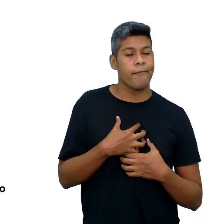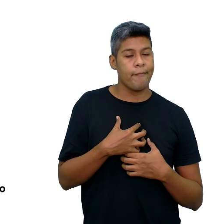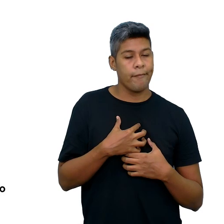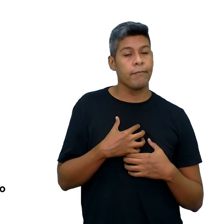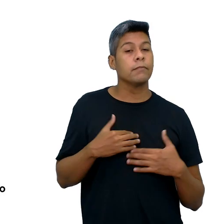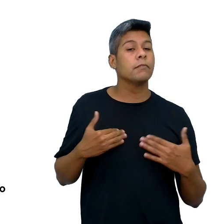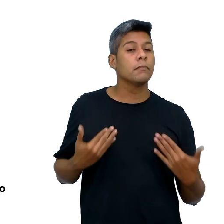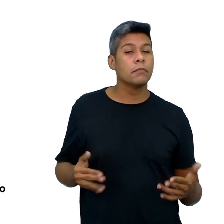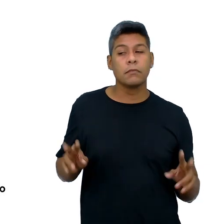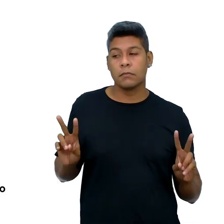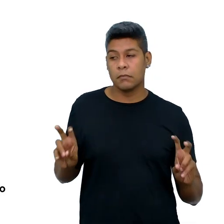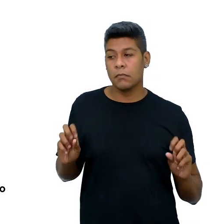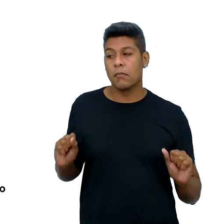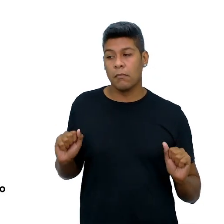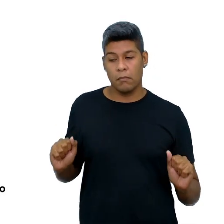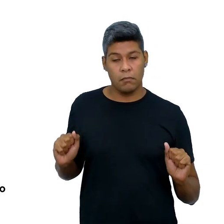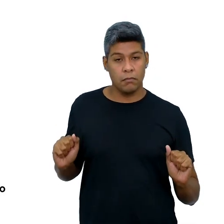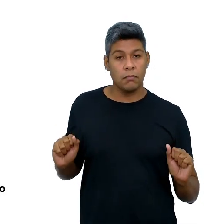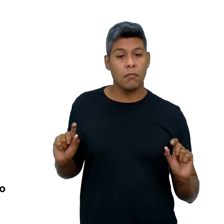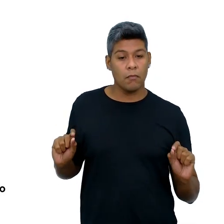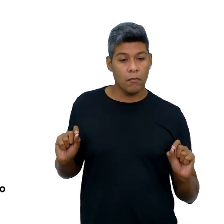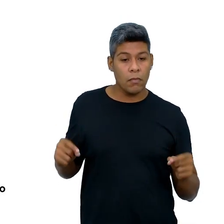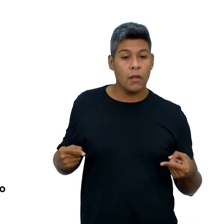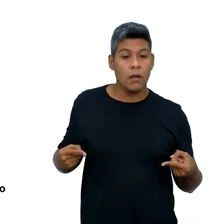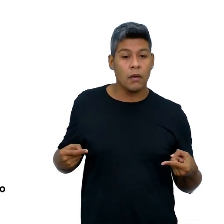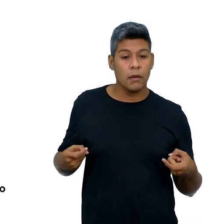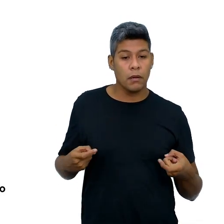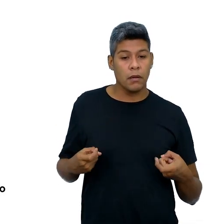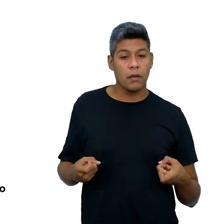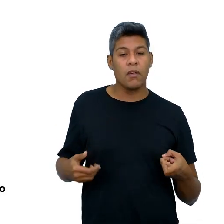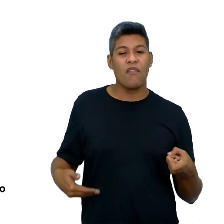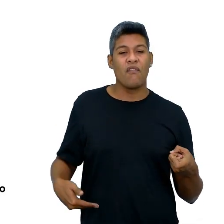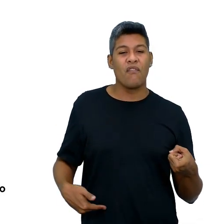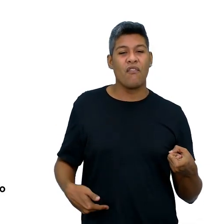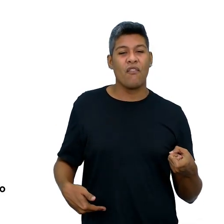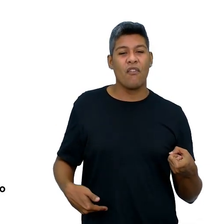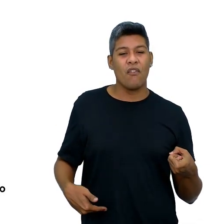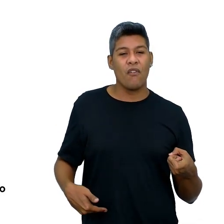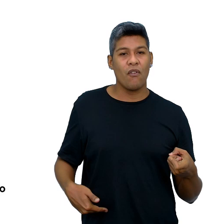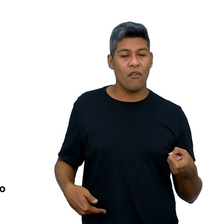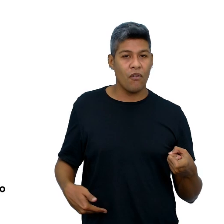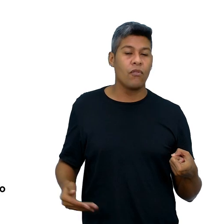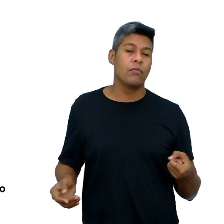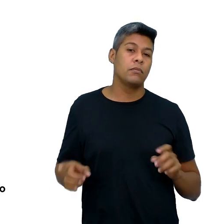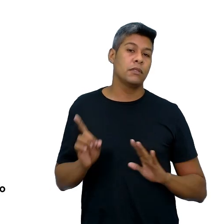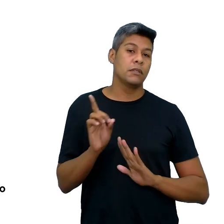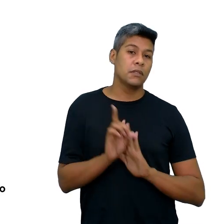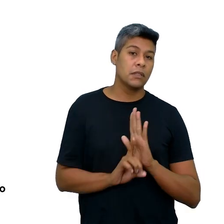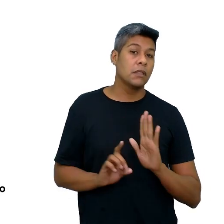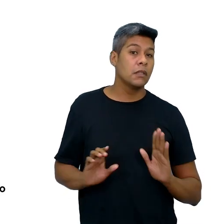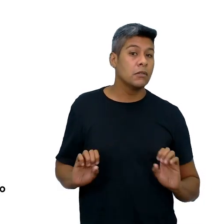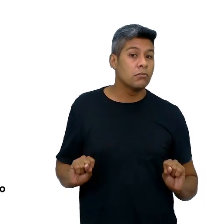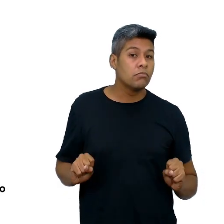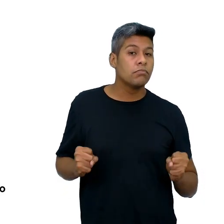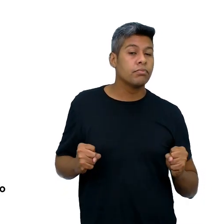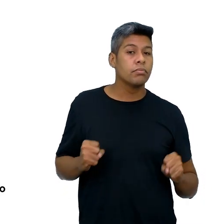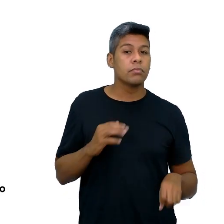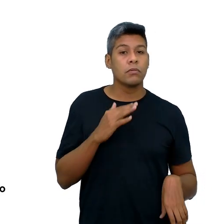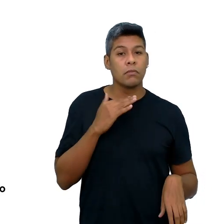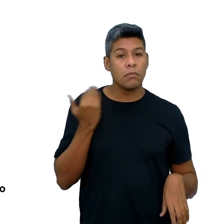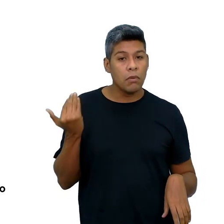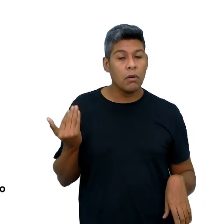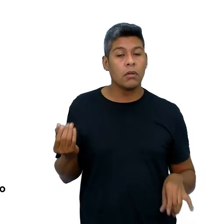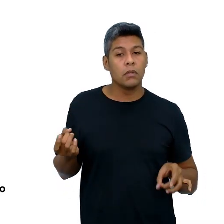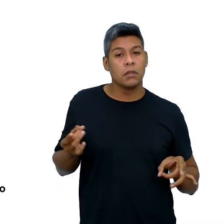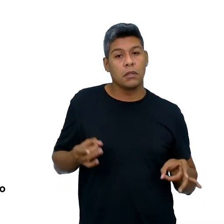Quais assuntos podem ser esses? Guerra, fome, a violação dos direitos, né? Morte, abandono,